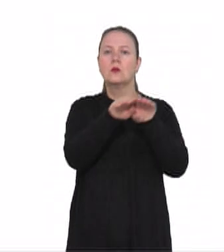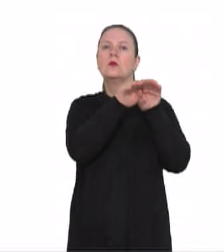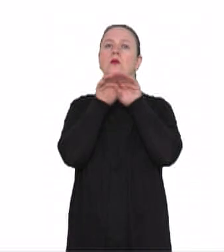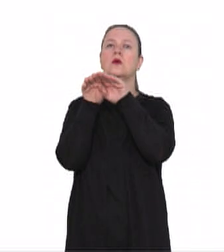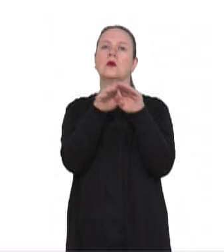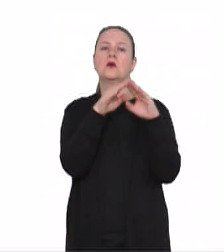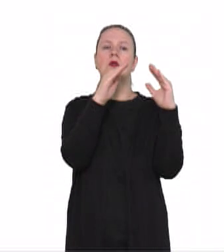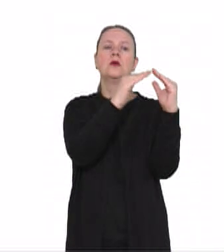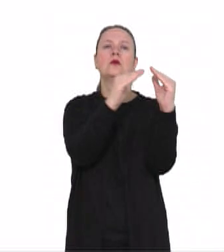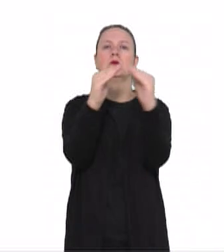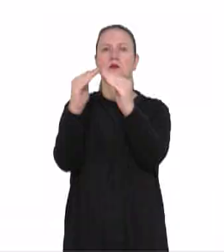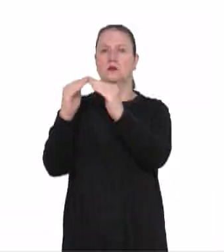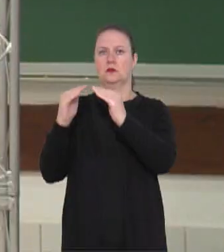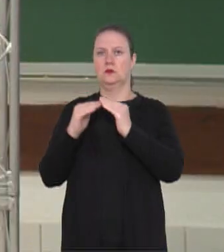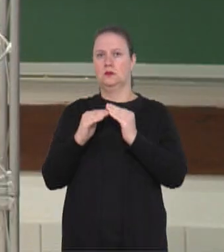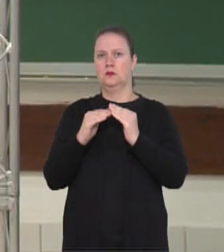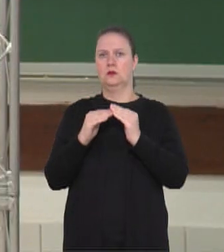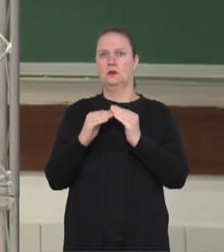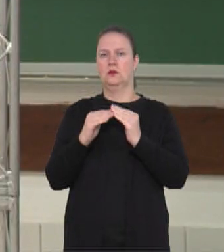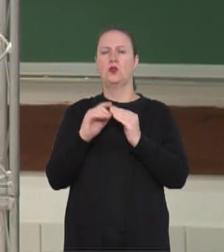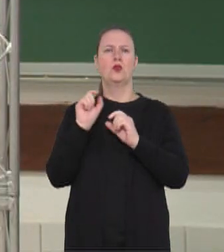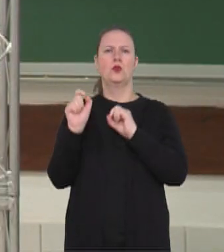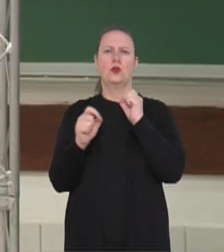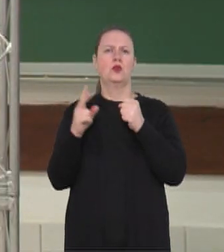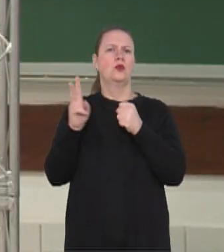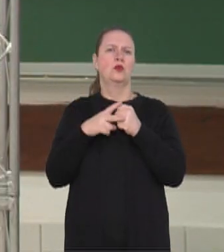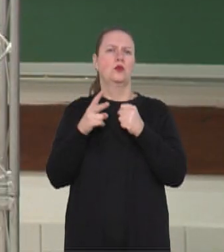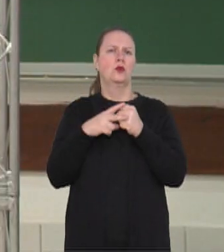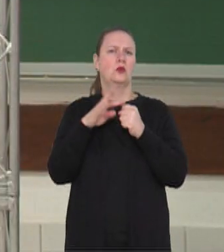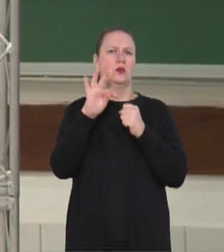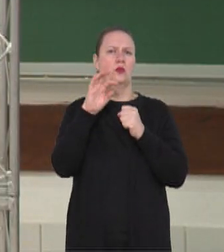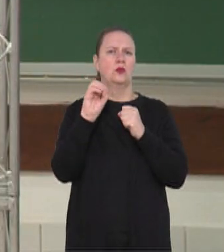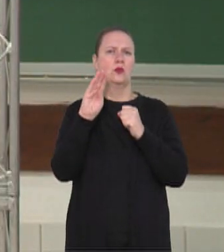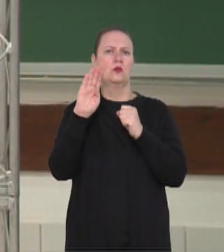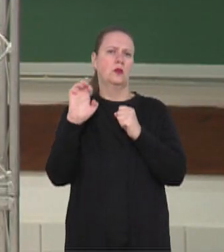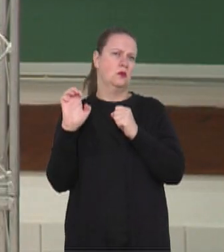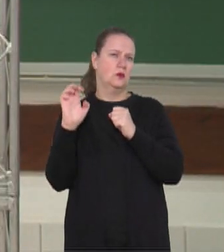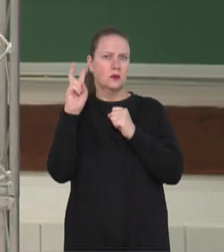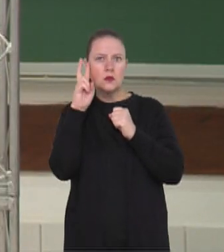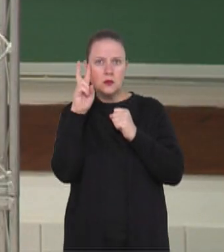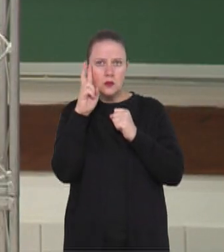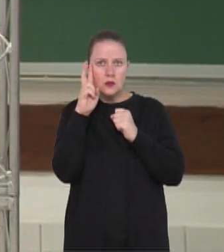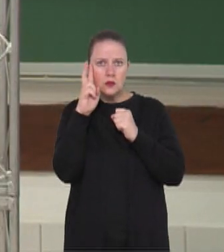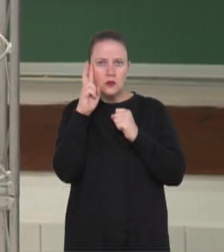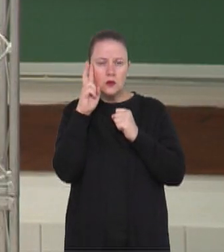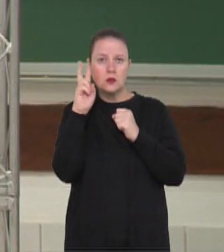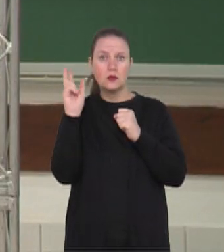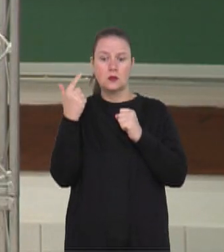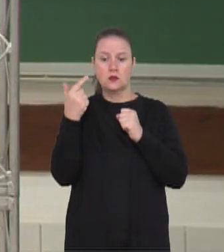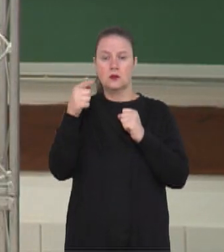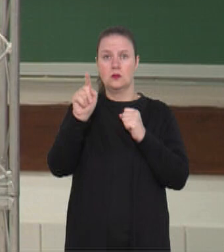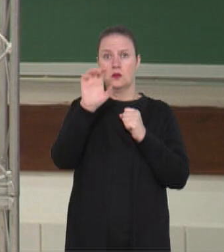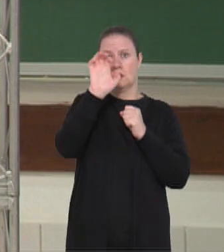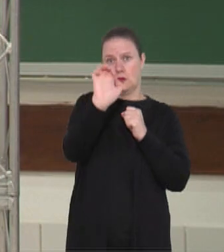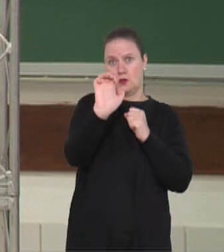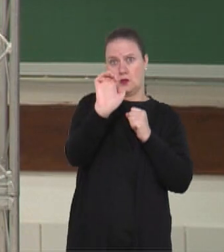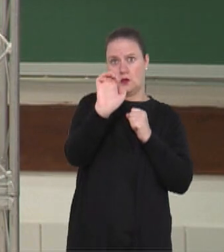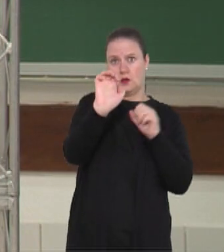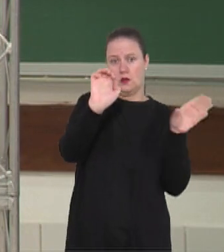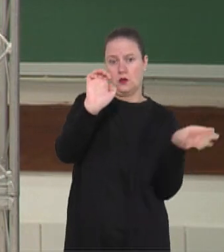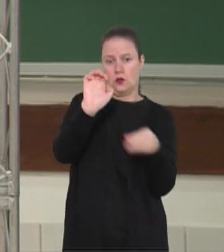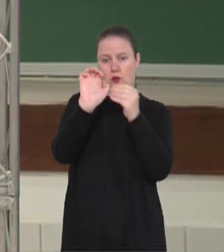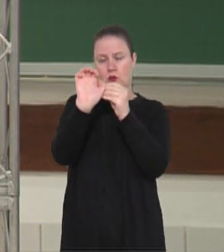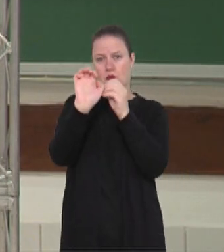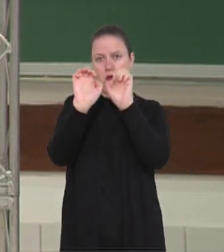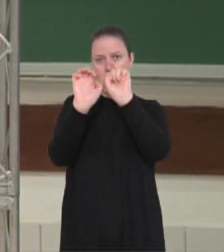As casas, qual, elas correspondem a qual pessoa lá do verbo to be? Ao it. E sempre quando o verbo termina com E, para o it, eu vou colocar um